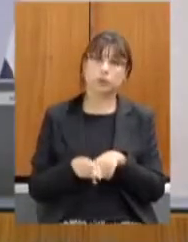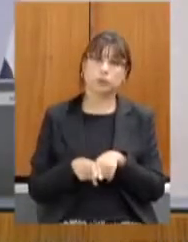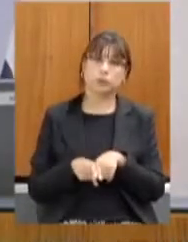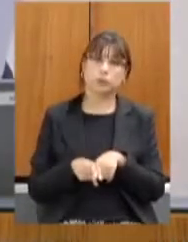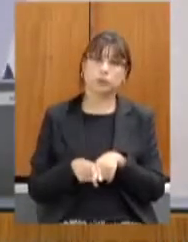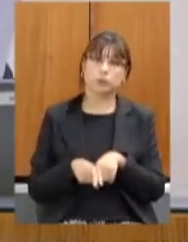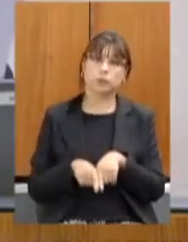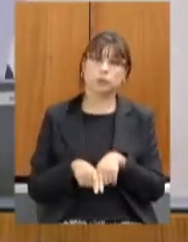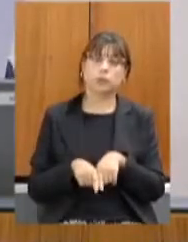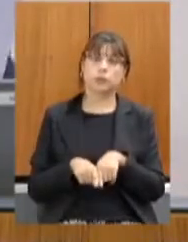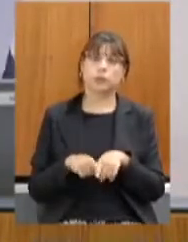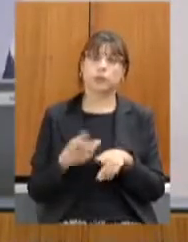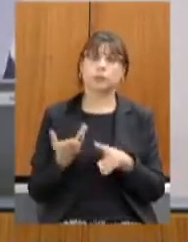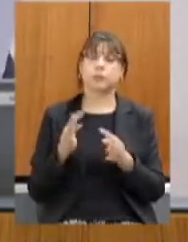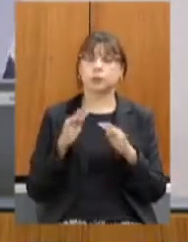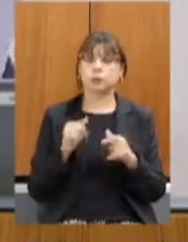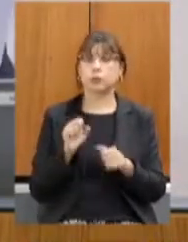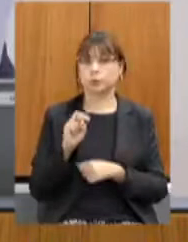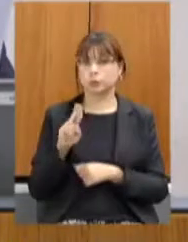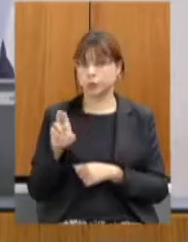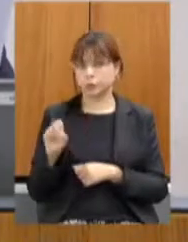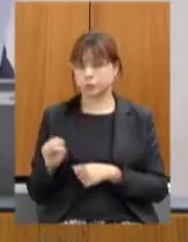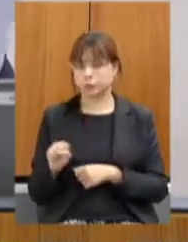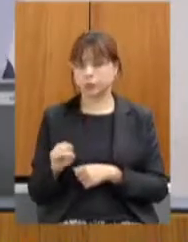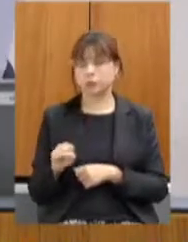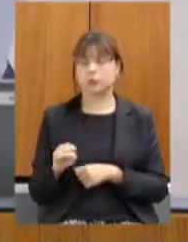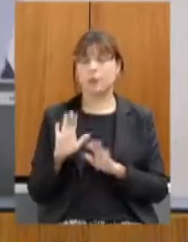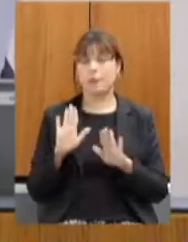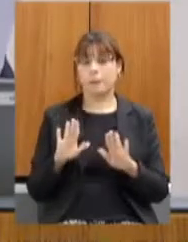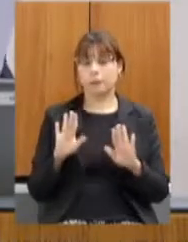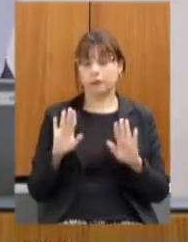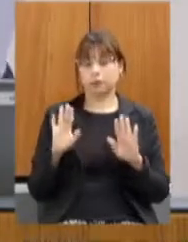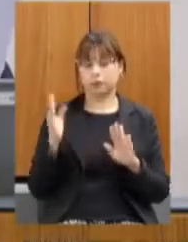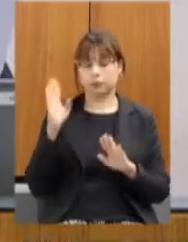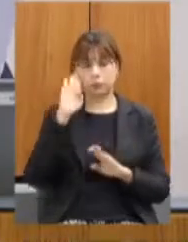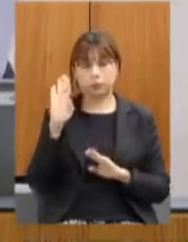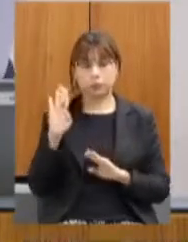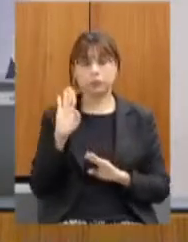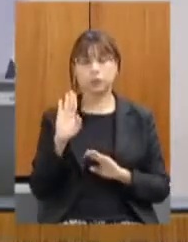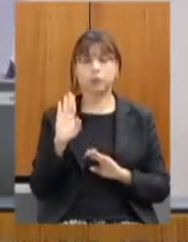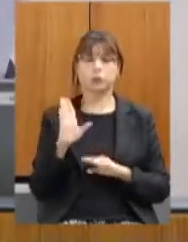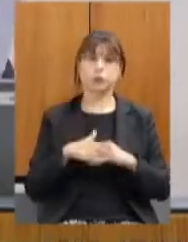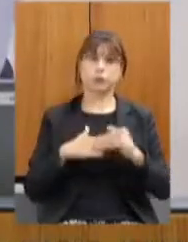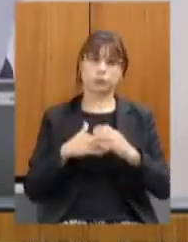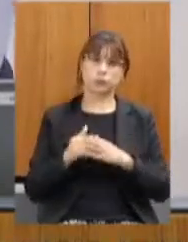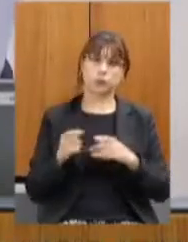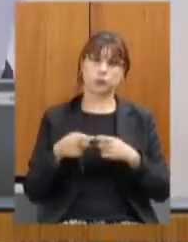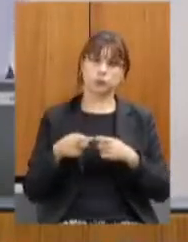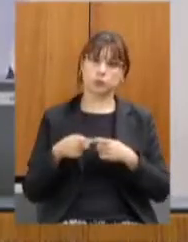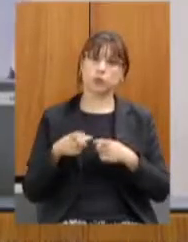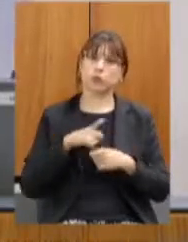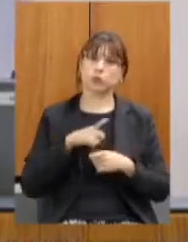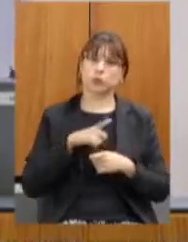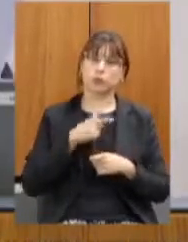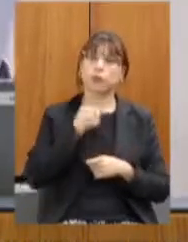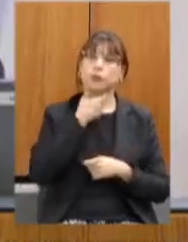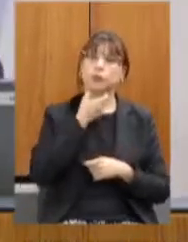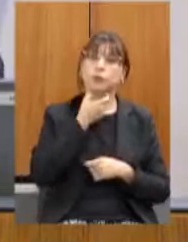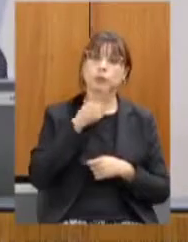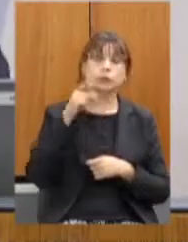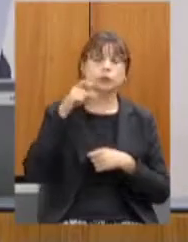do Sistema Único de Saúde na escala de especialidades médicas alcançáveis dispõe de